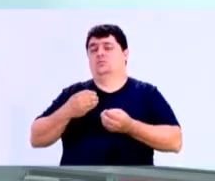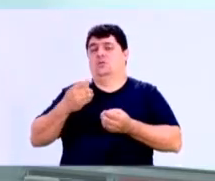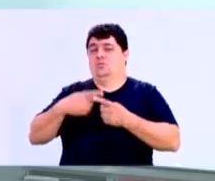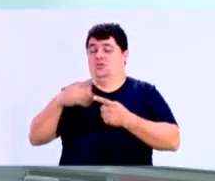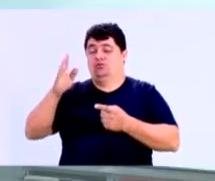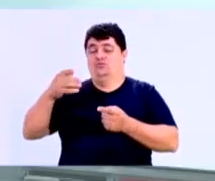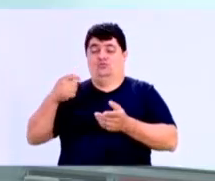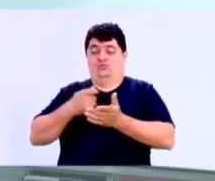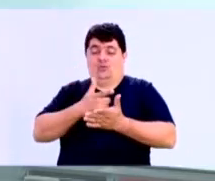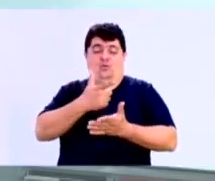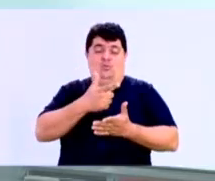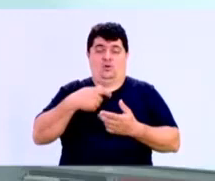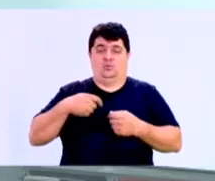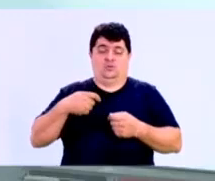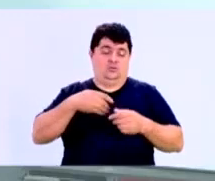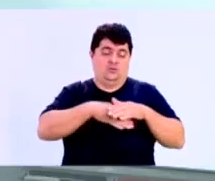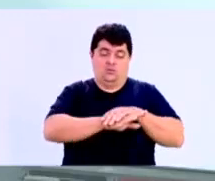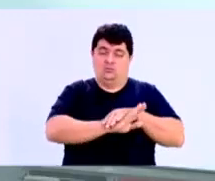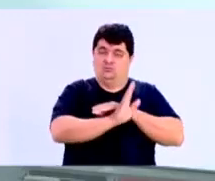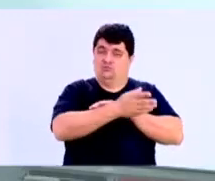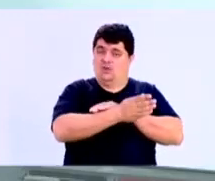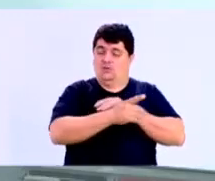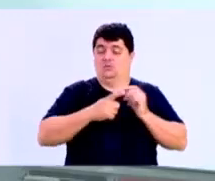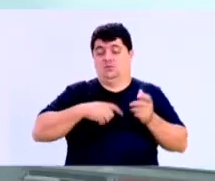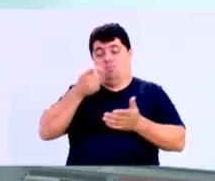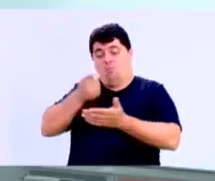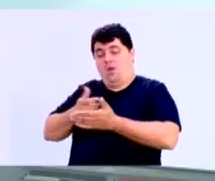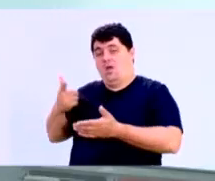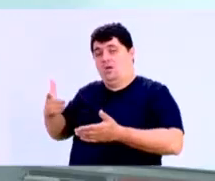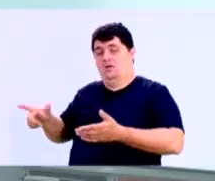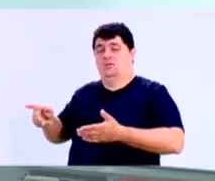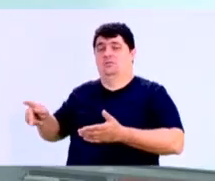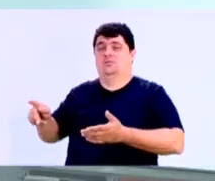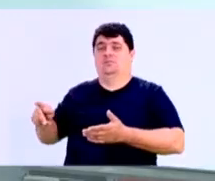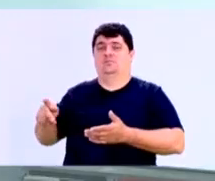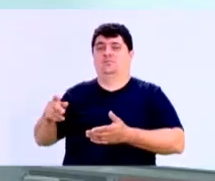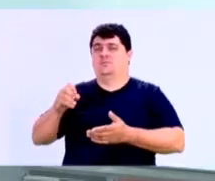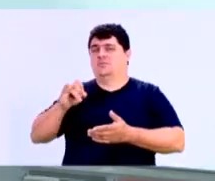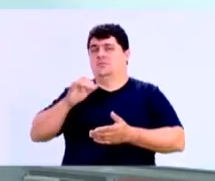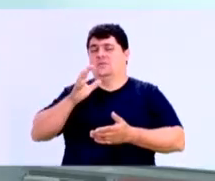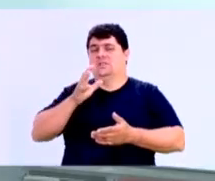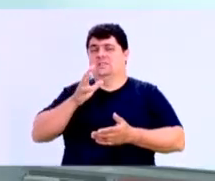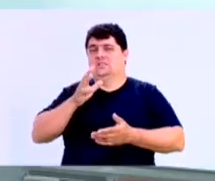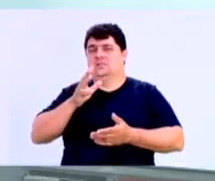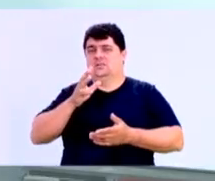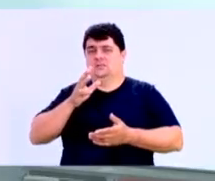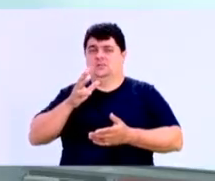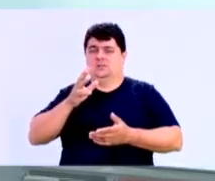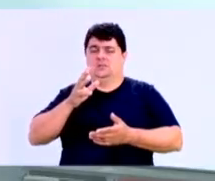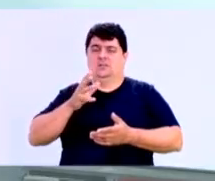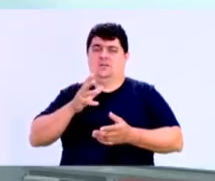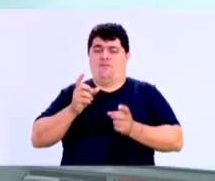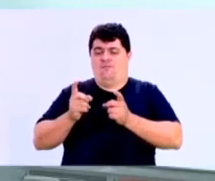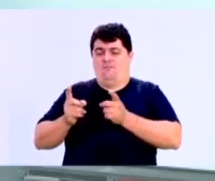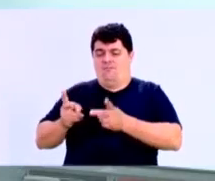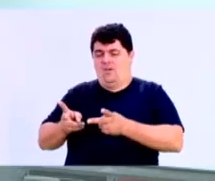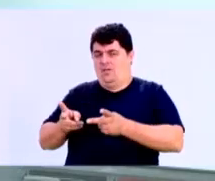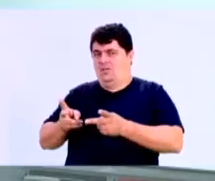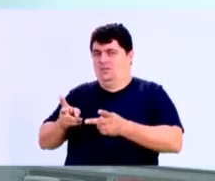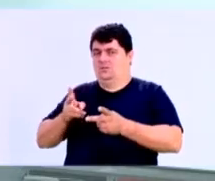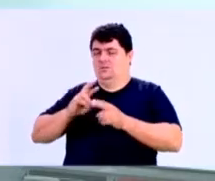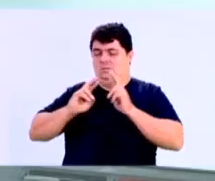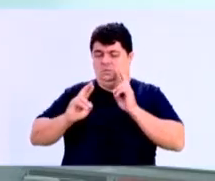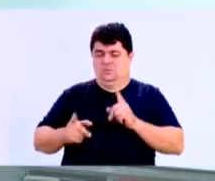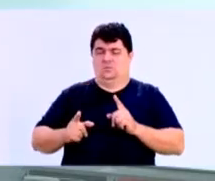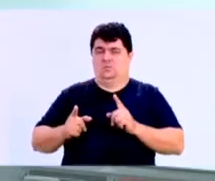estoque, entre a compra e o pagamento. Se o meu prazo de compra, venda e recebimento